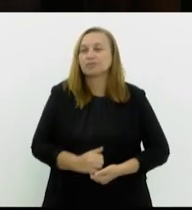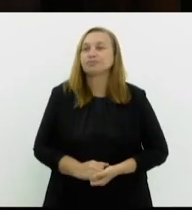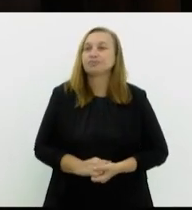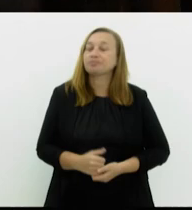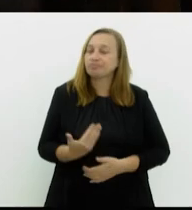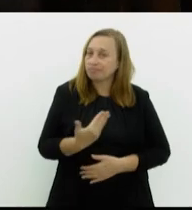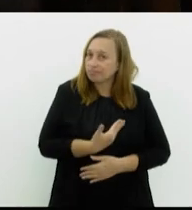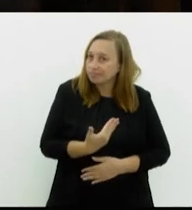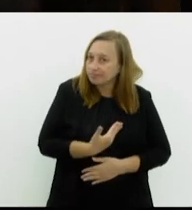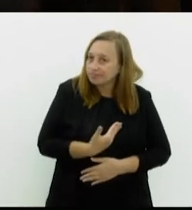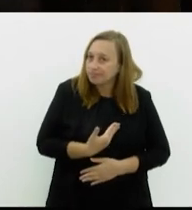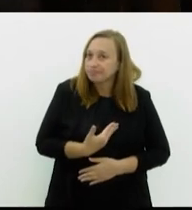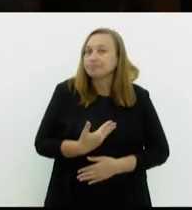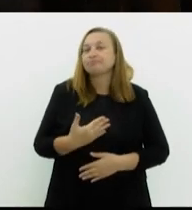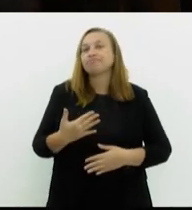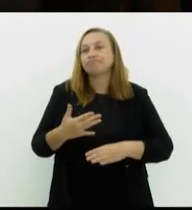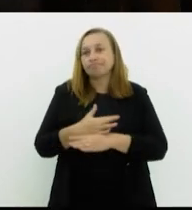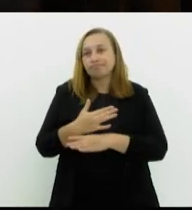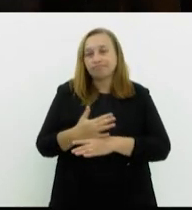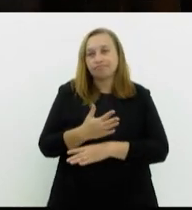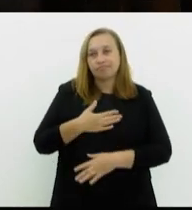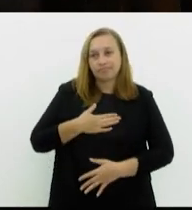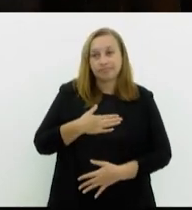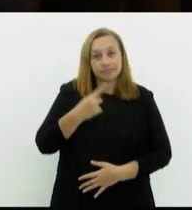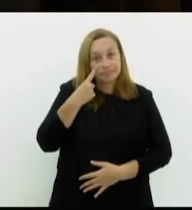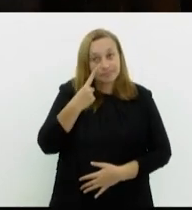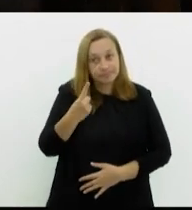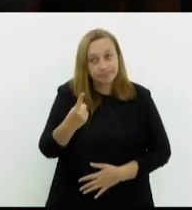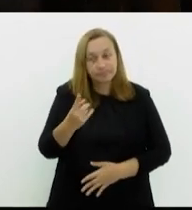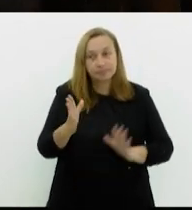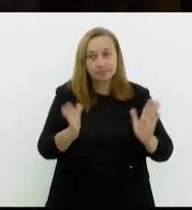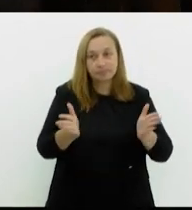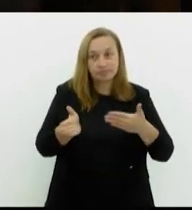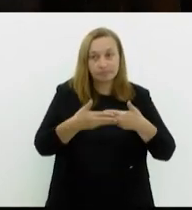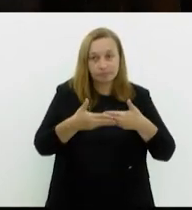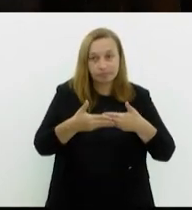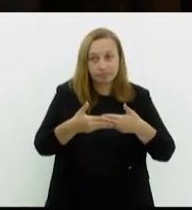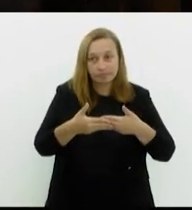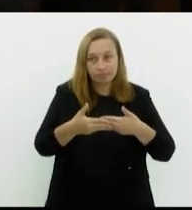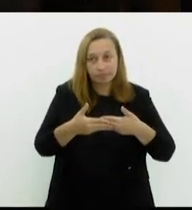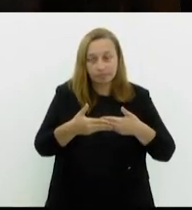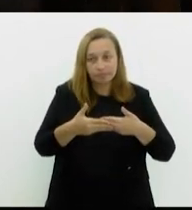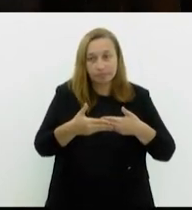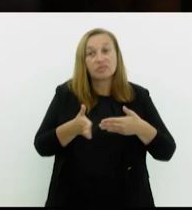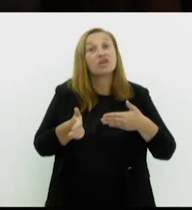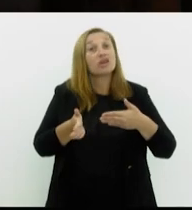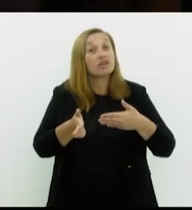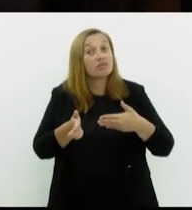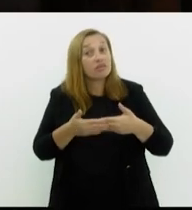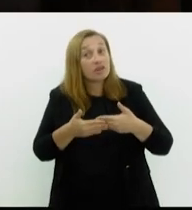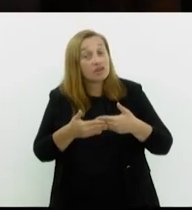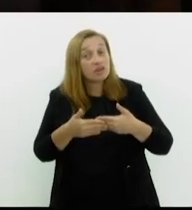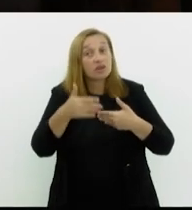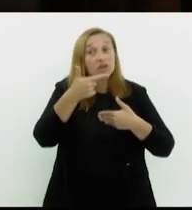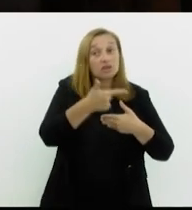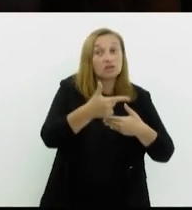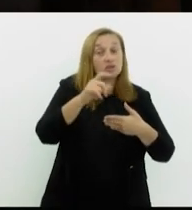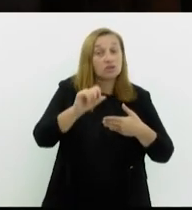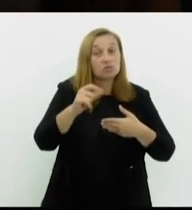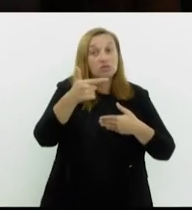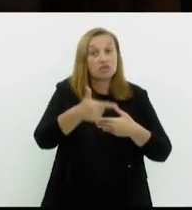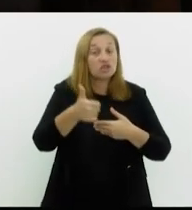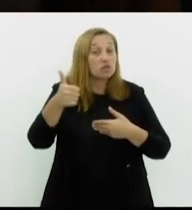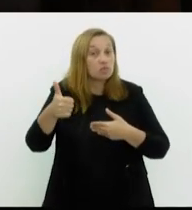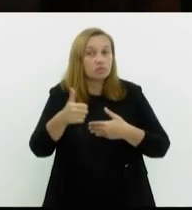meus amigos da minha cidade, olhem, hoje está fechado, e fechou em